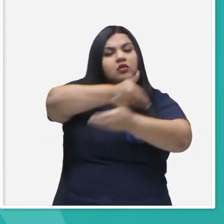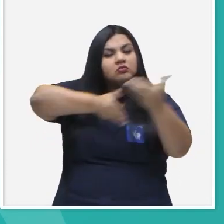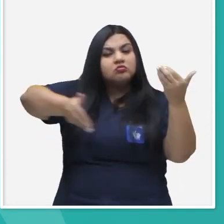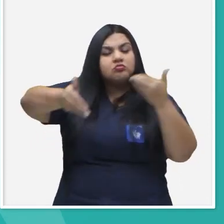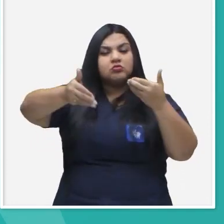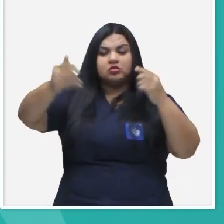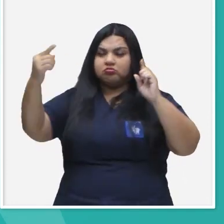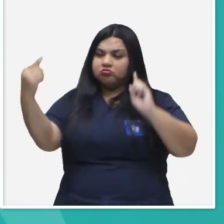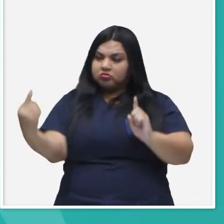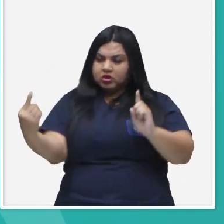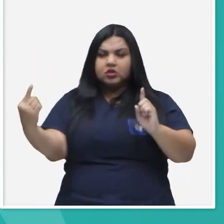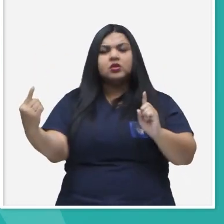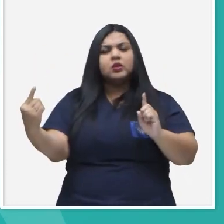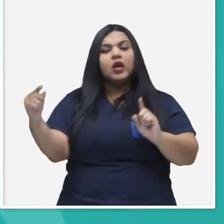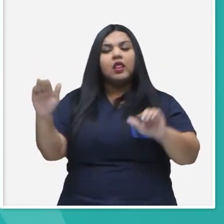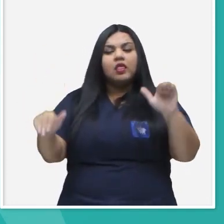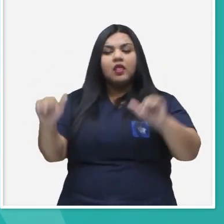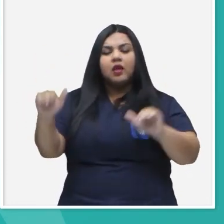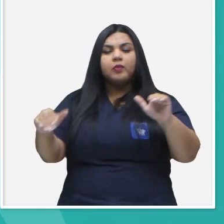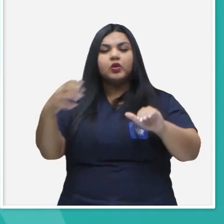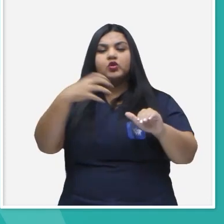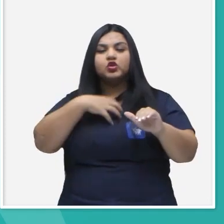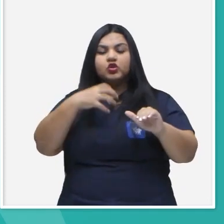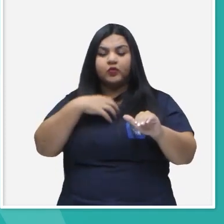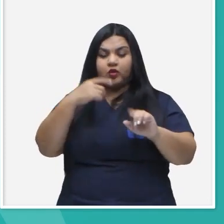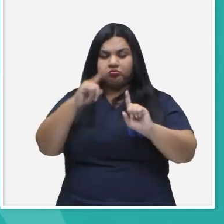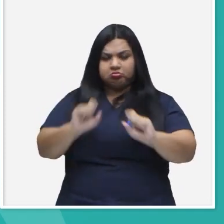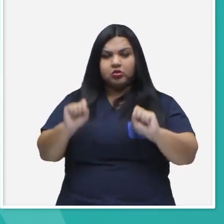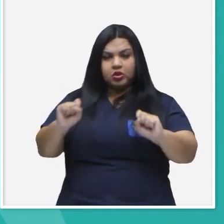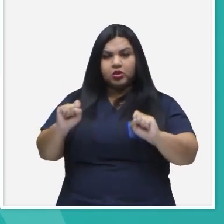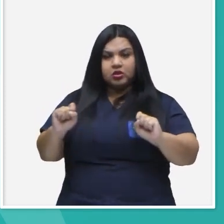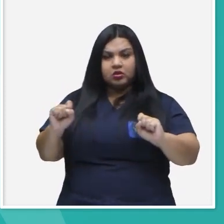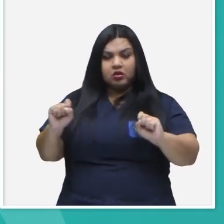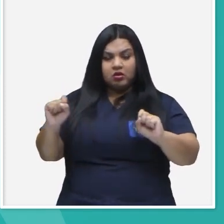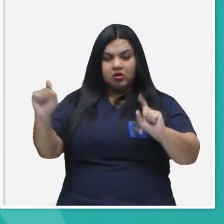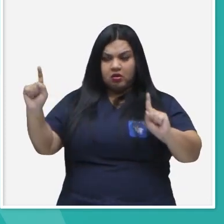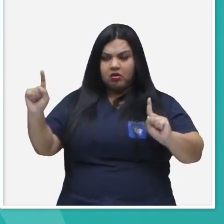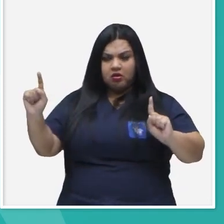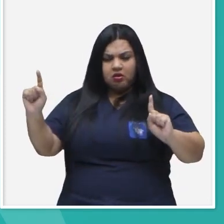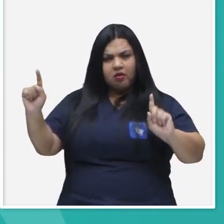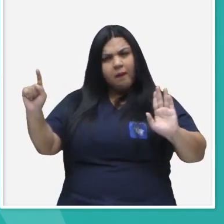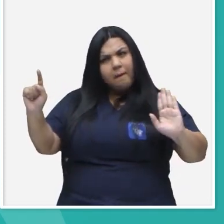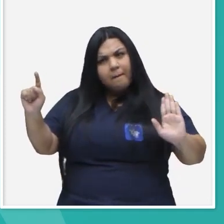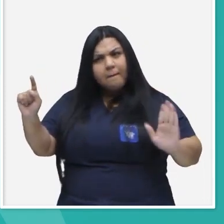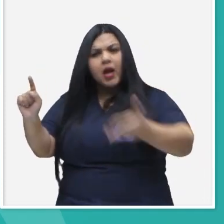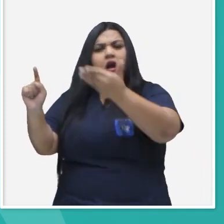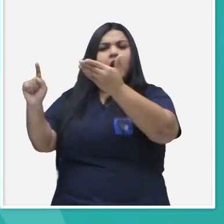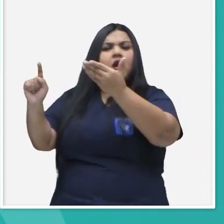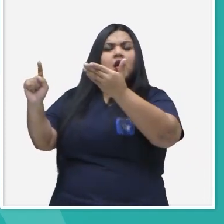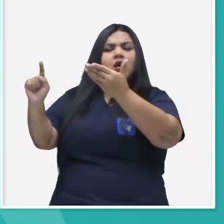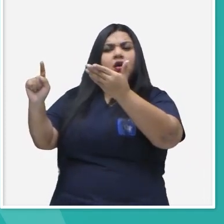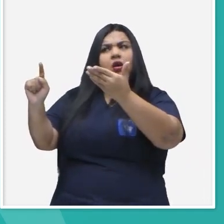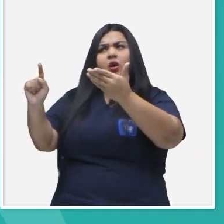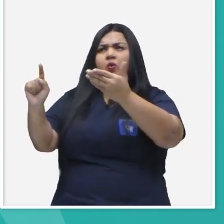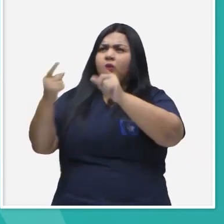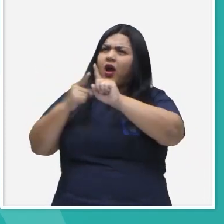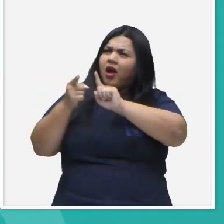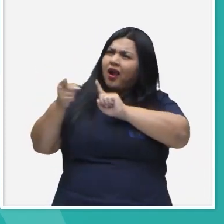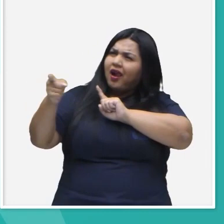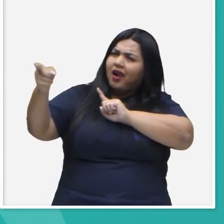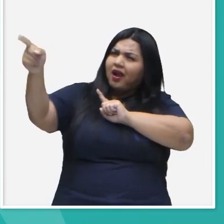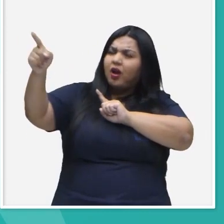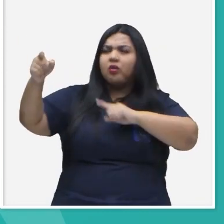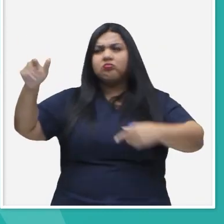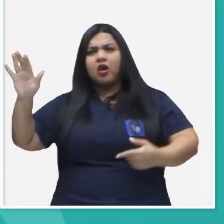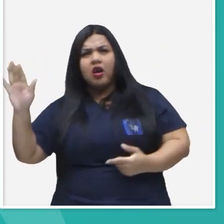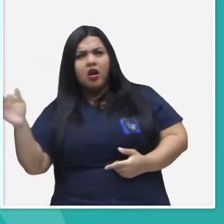jogadores, porque dependendo da forma como eu jogo, eu posso jogar para um lugar mais longe possível, ou eu posso jogar um pouco